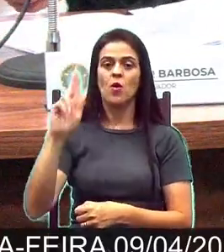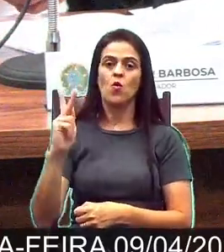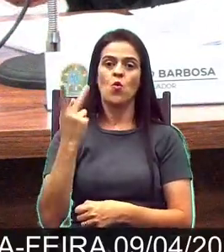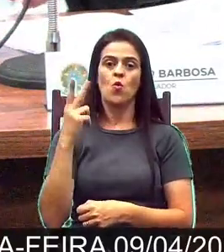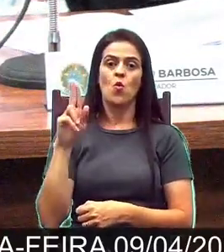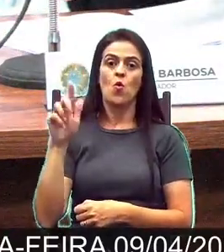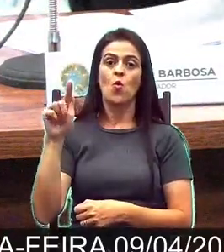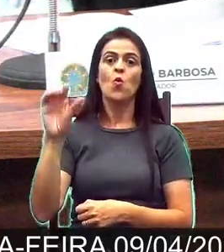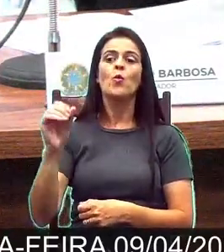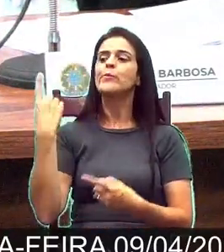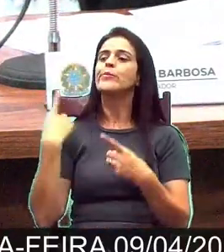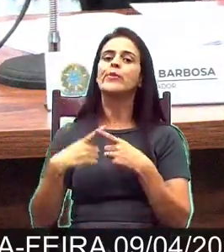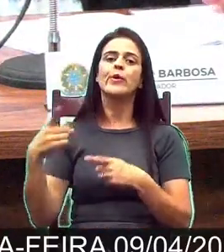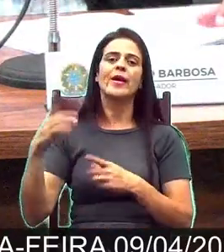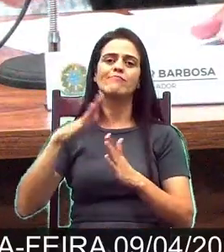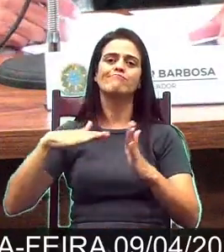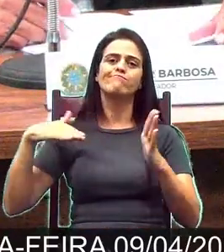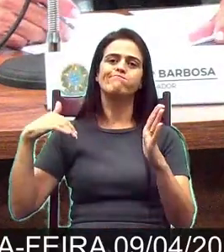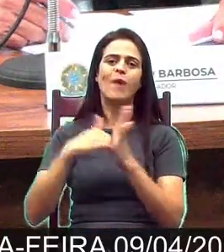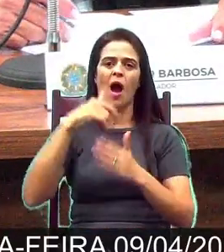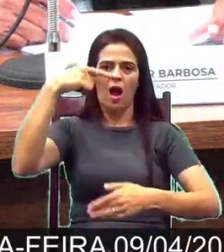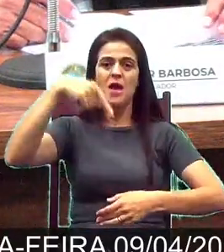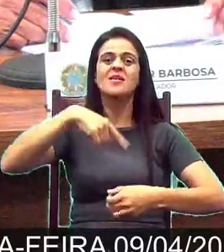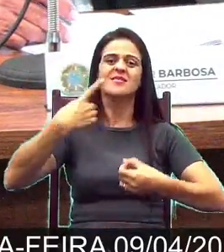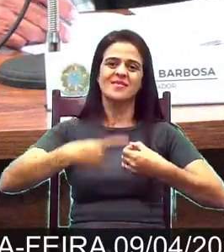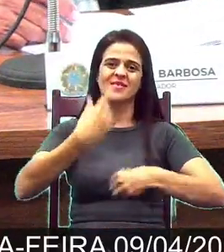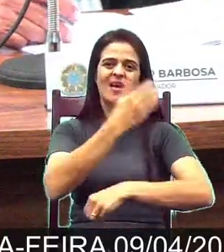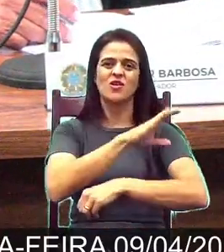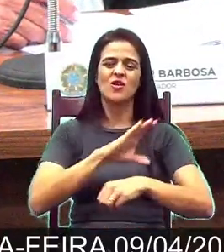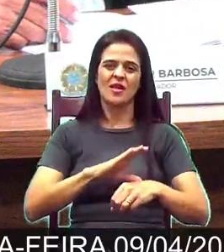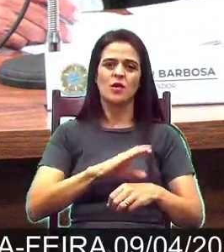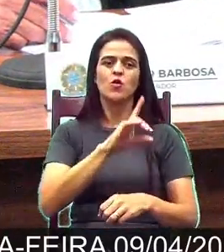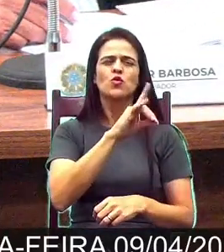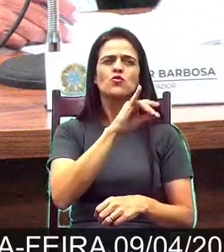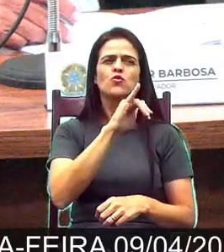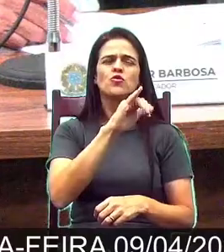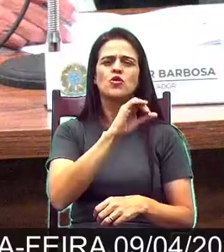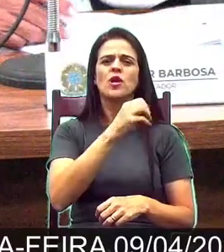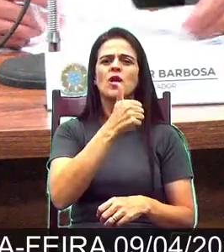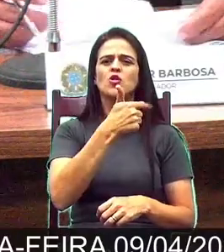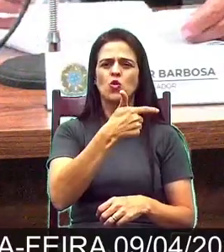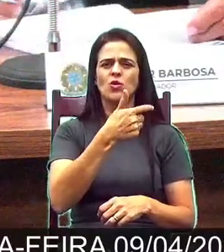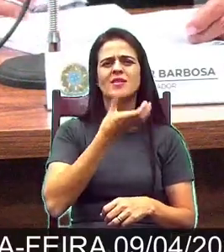grave acidente de trânsito ocorrido na cidade de Catalão no dia 12 de dezembro do mesmo ano.